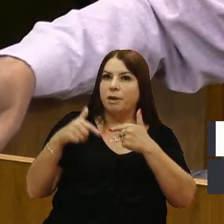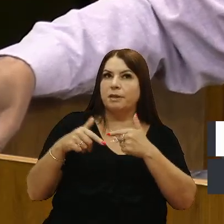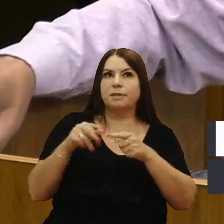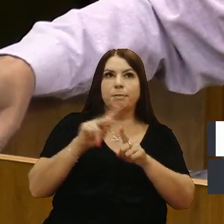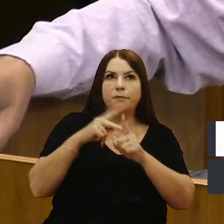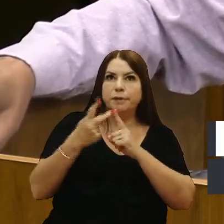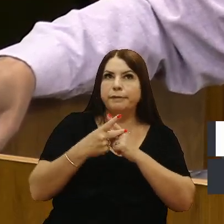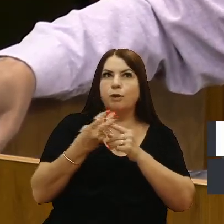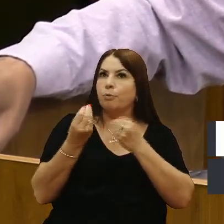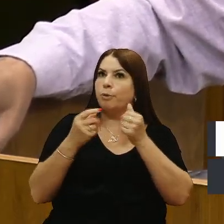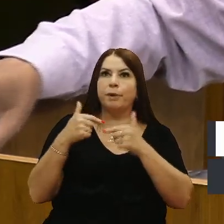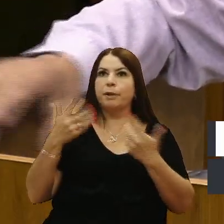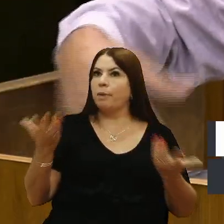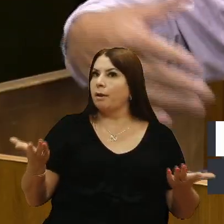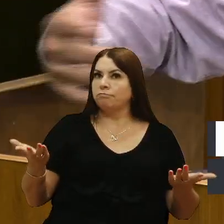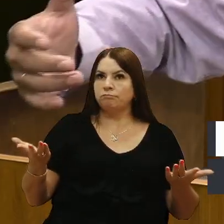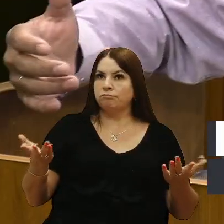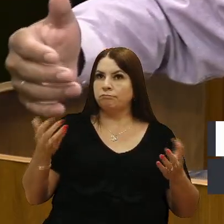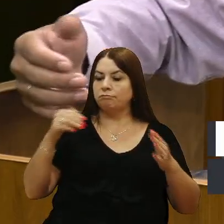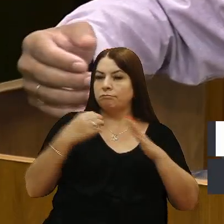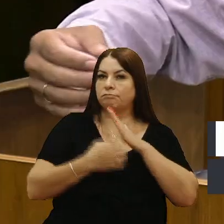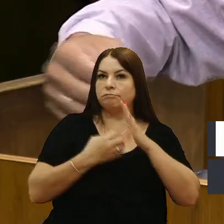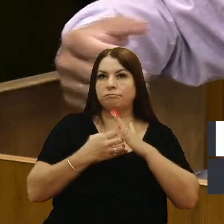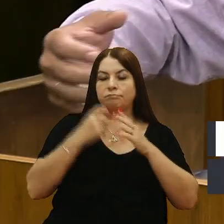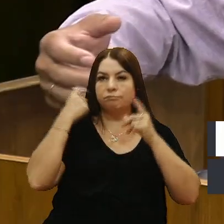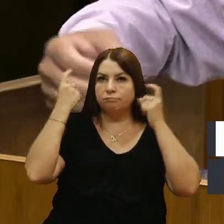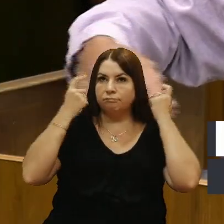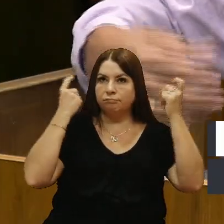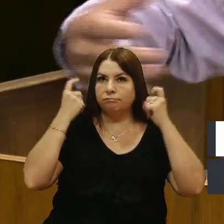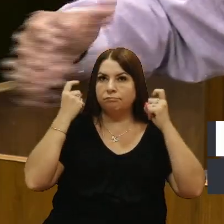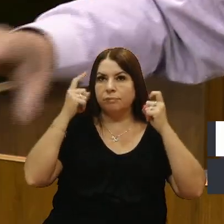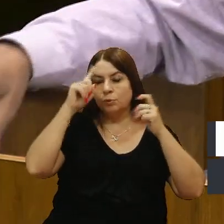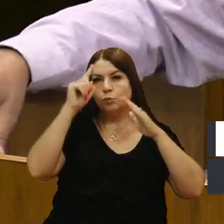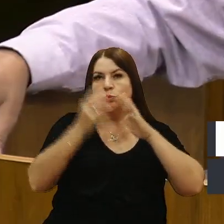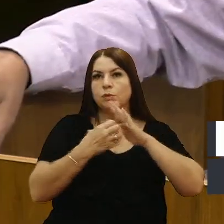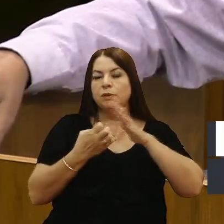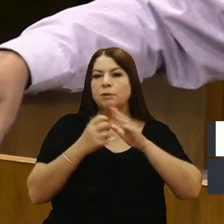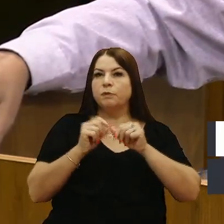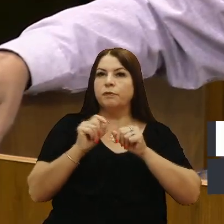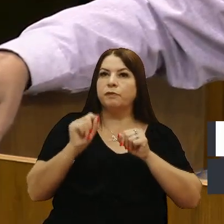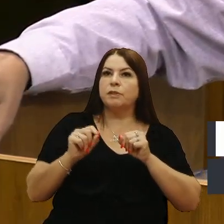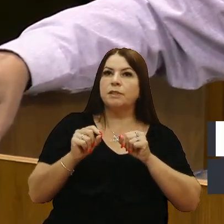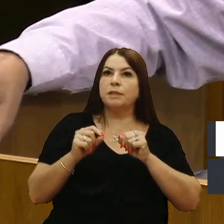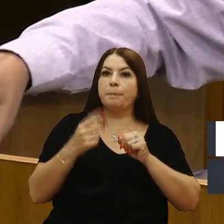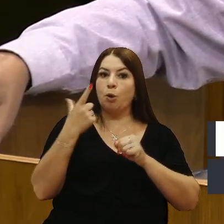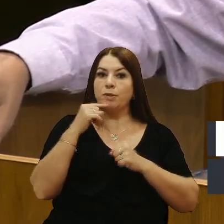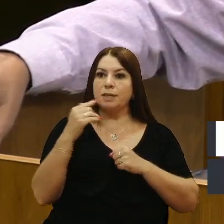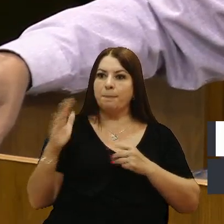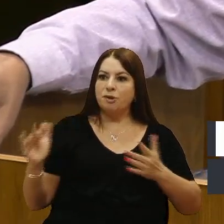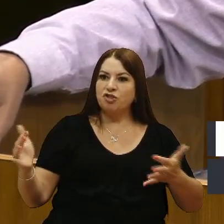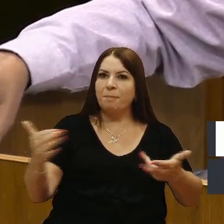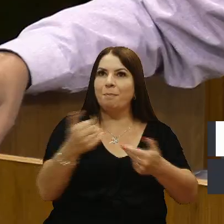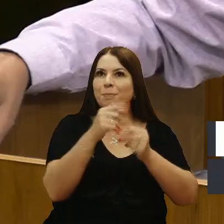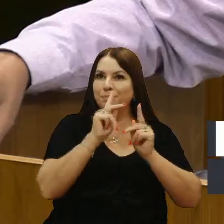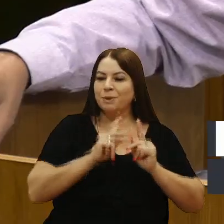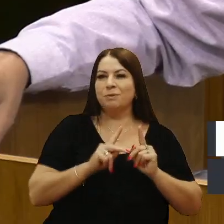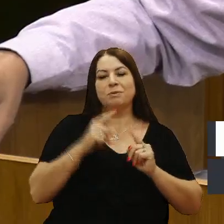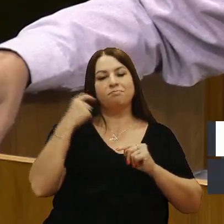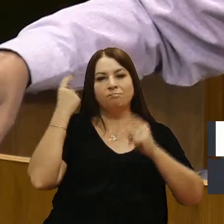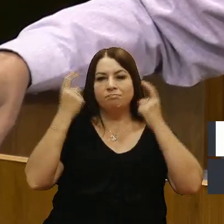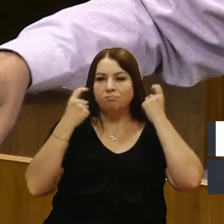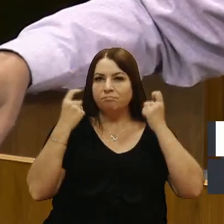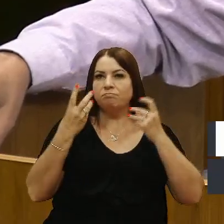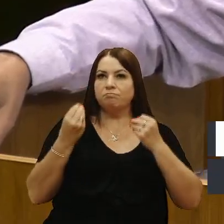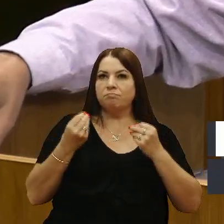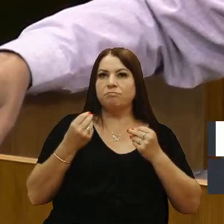pessoa vai querer trabalhar numa empresa? Então, eu fico preocupado com os empresários. O que eles vão fazer para atrair os trabalhadores? Isso nos preocupa muito,